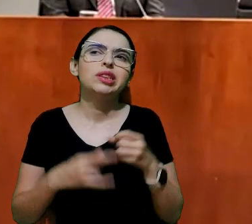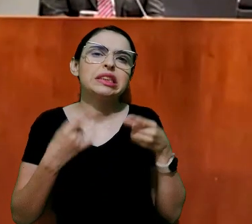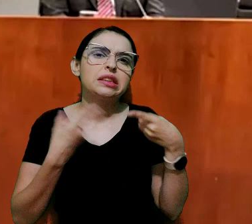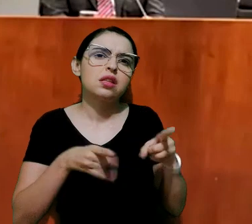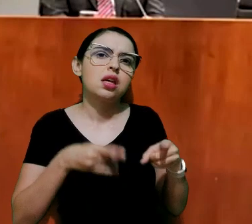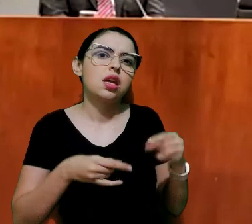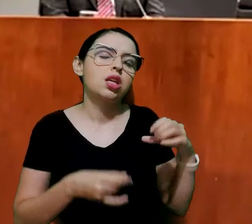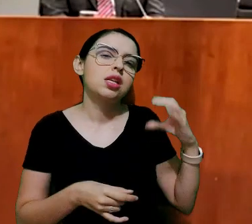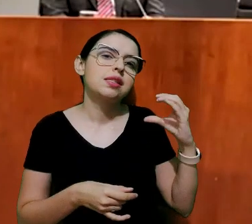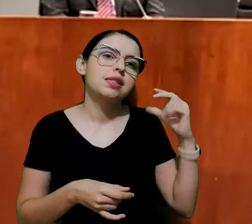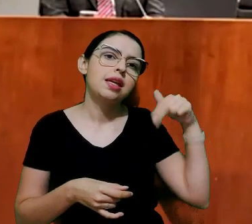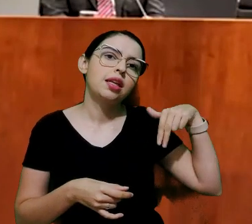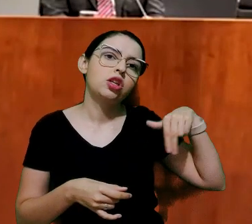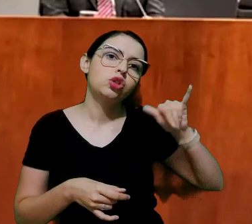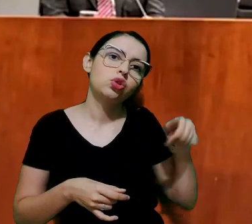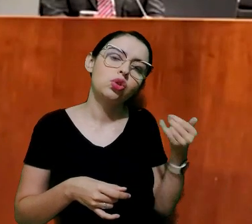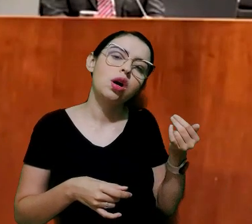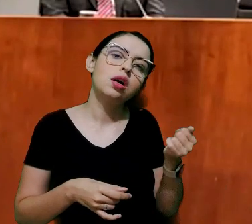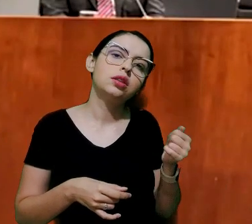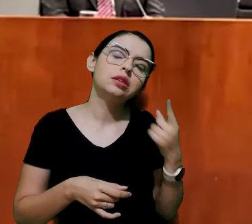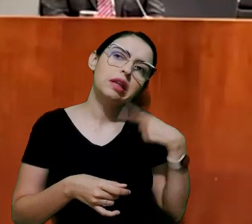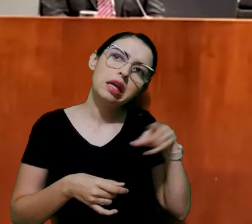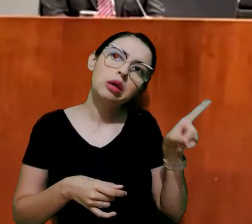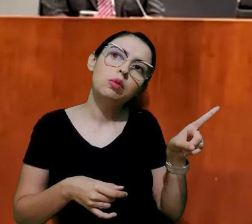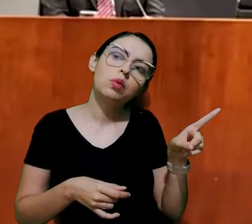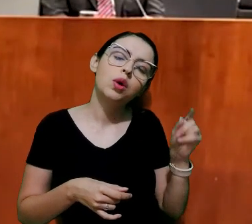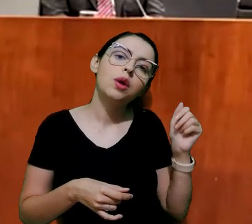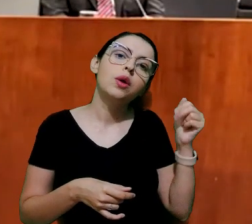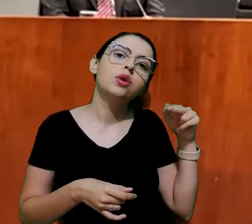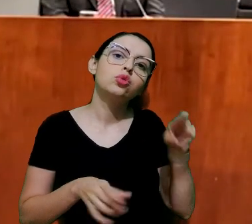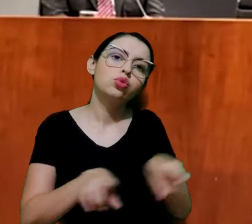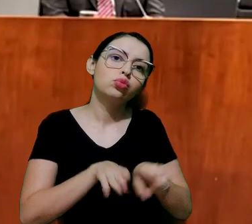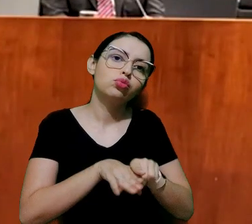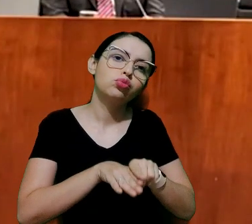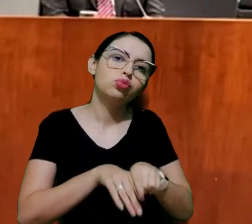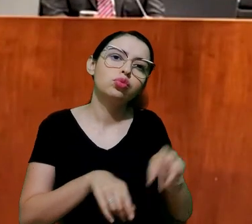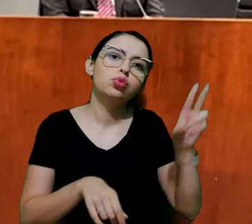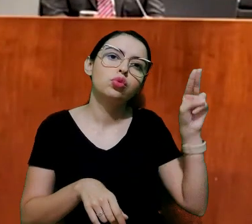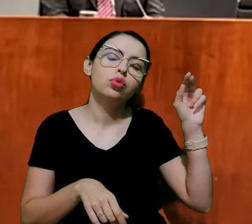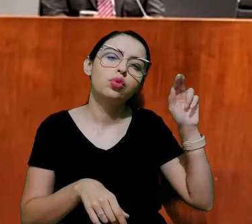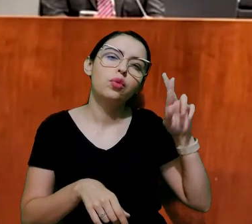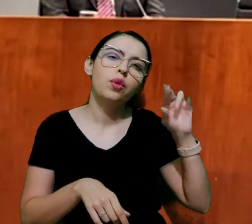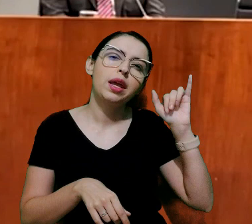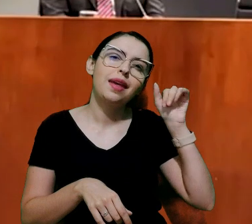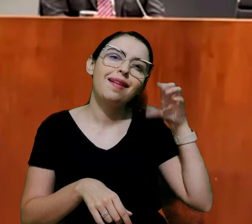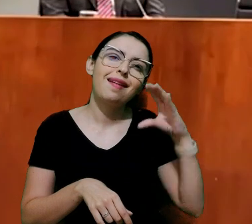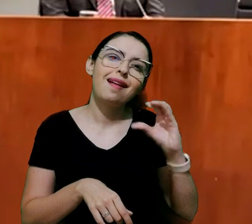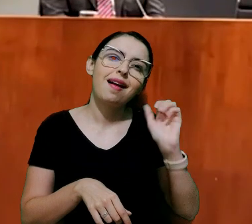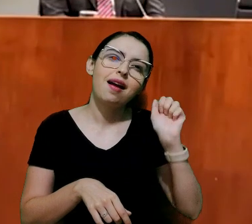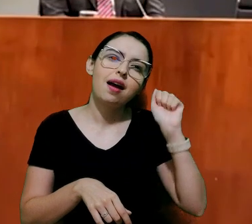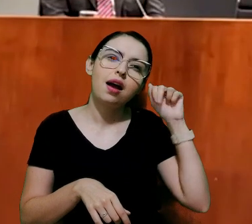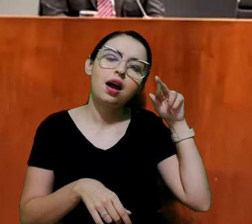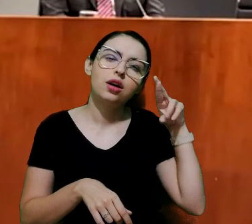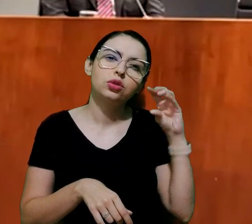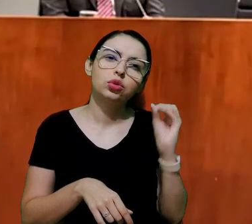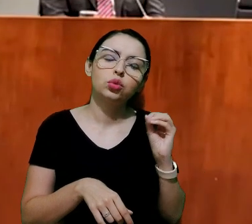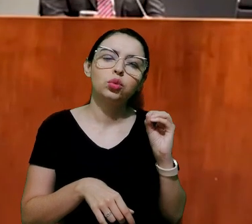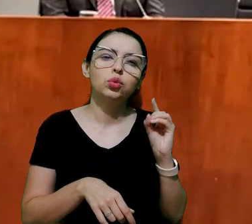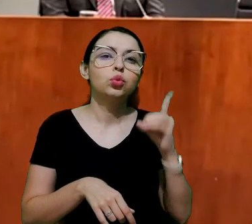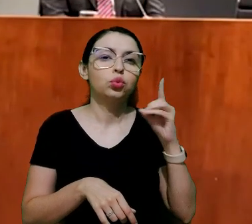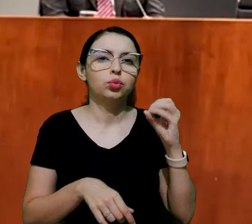Eu fui, como o Ricardo Nascimento aqui presente, nós fomos presidente da associação de classe também. Quantas coisas a gente teve